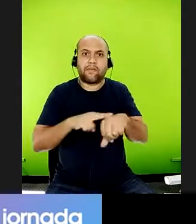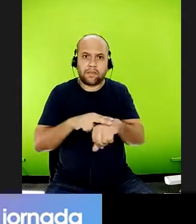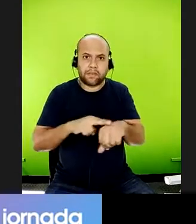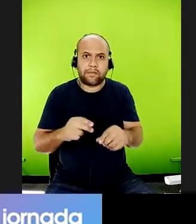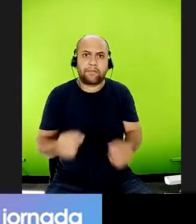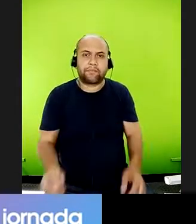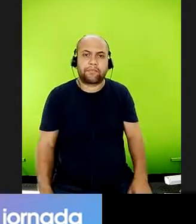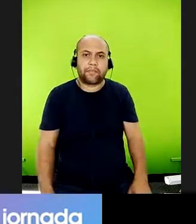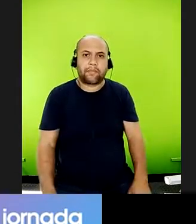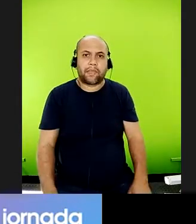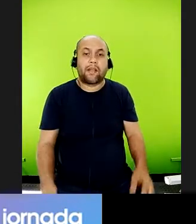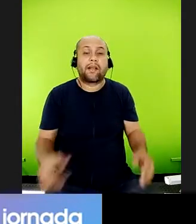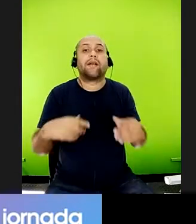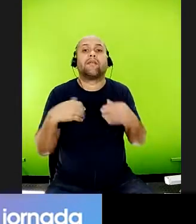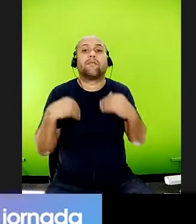apresentação